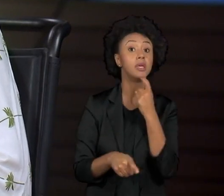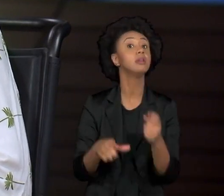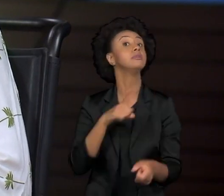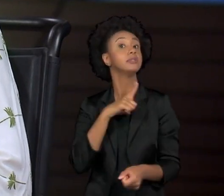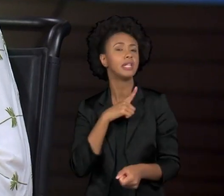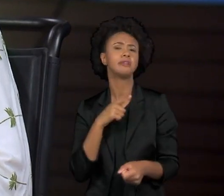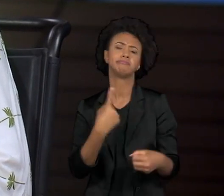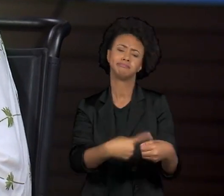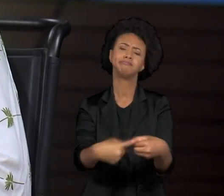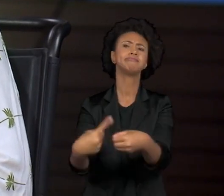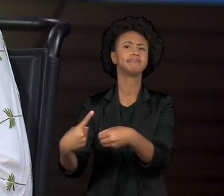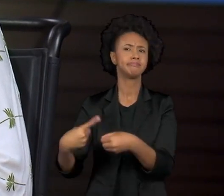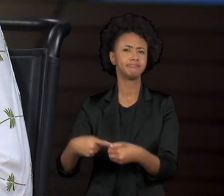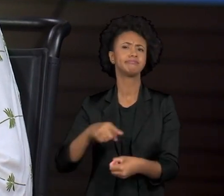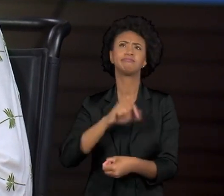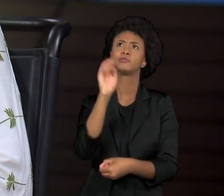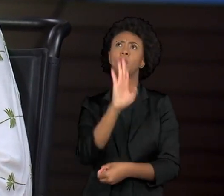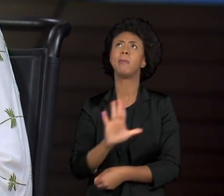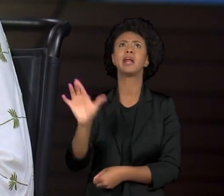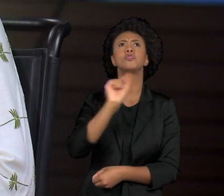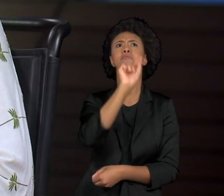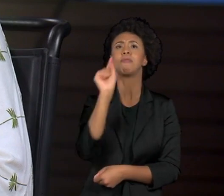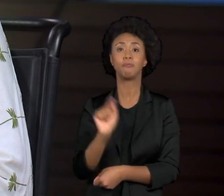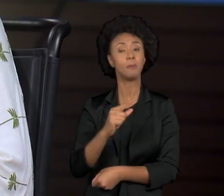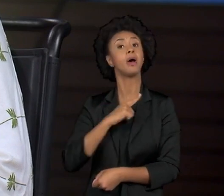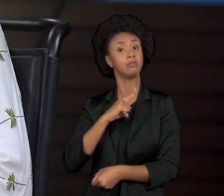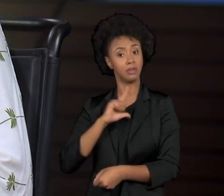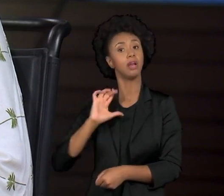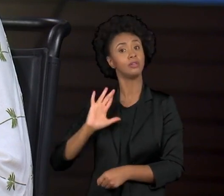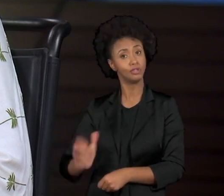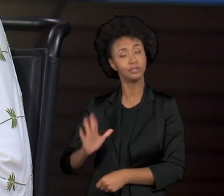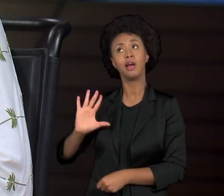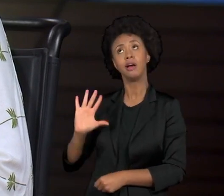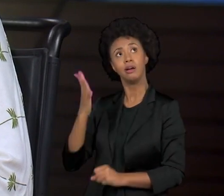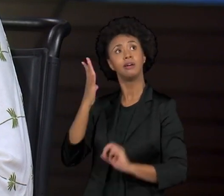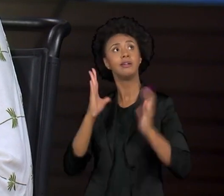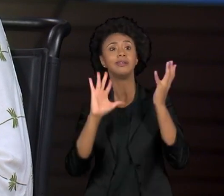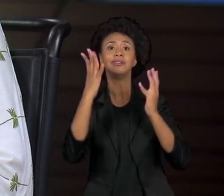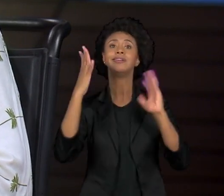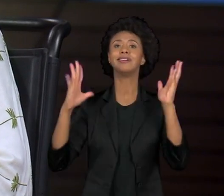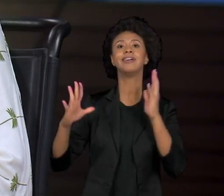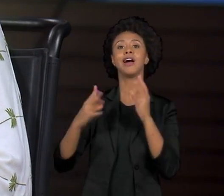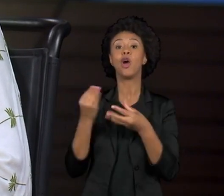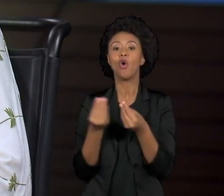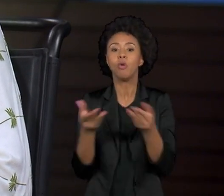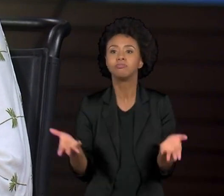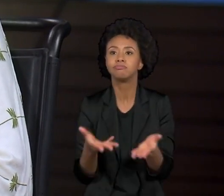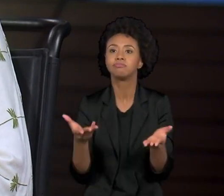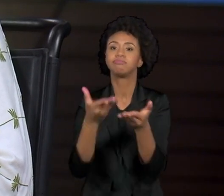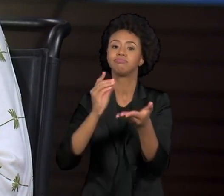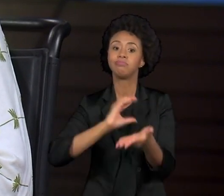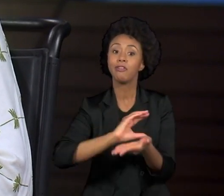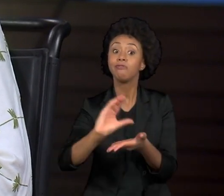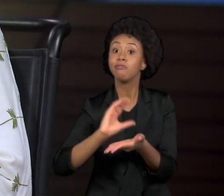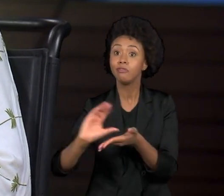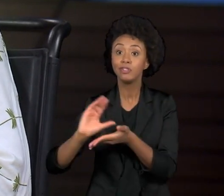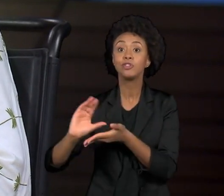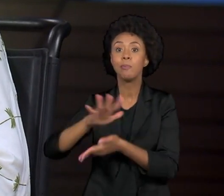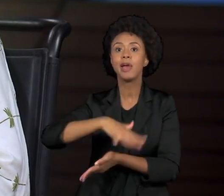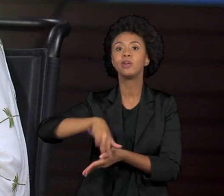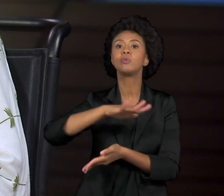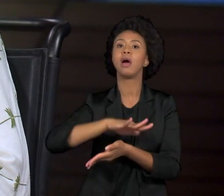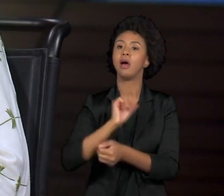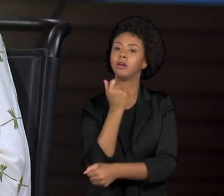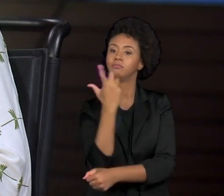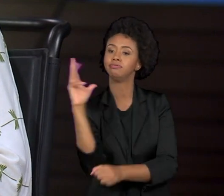cidades no Brasil está acontecendo esse processo de investimentos para essa questão da